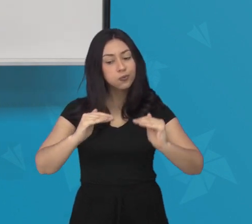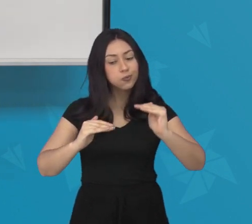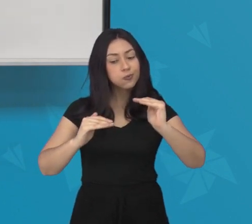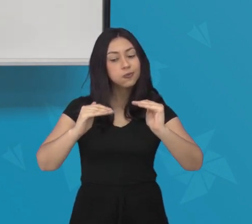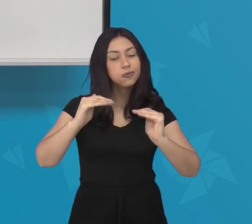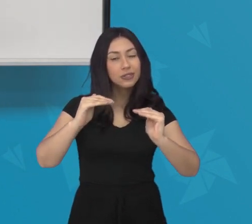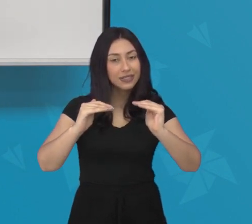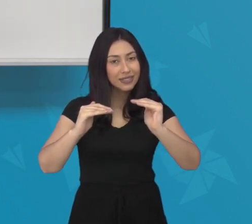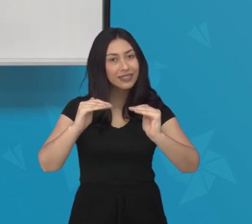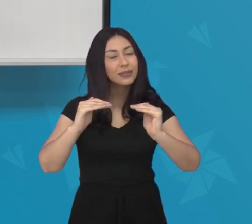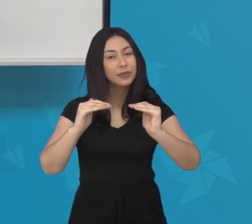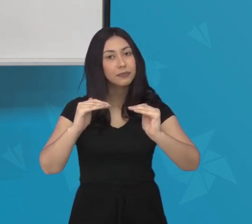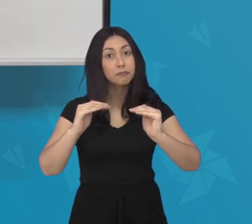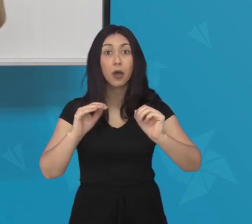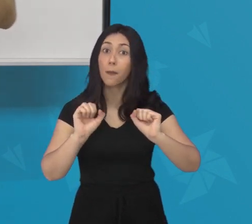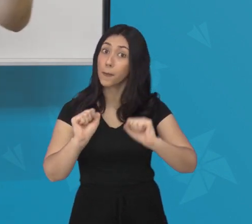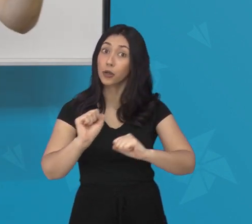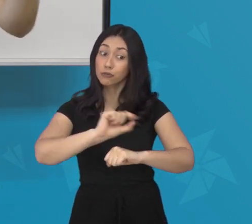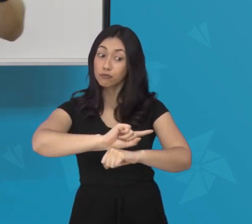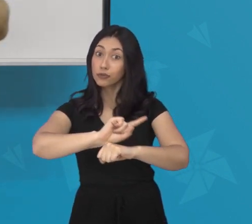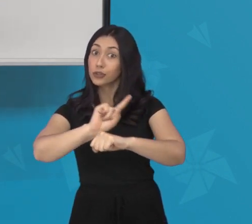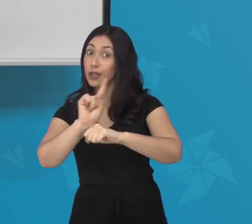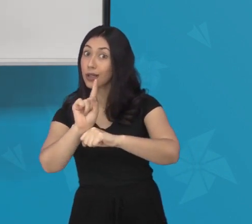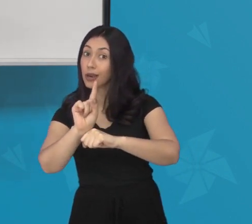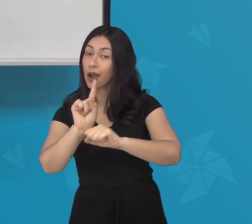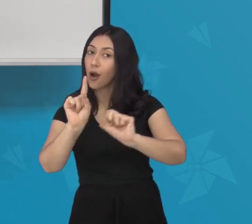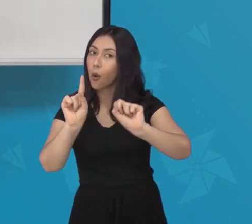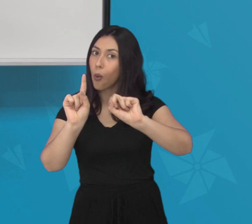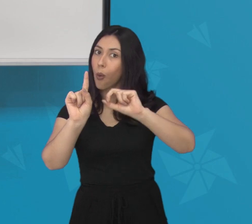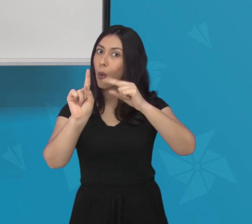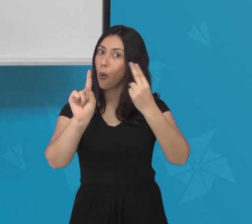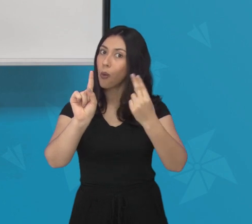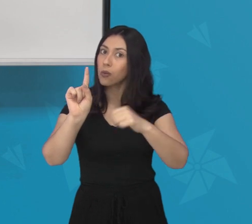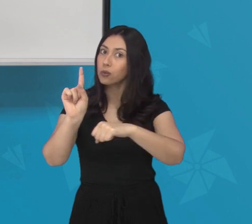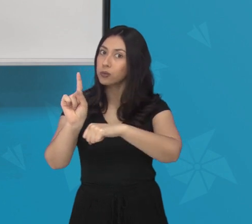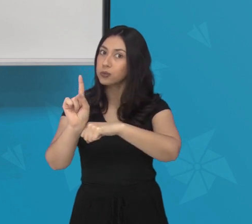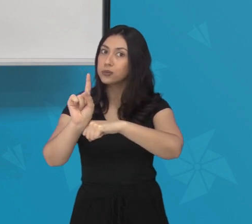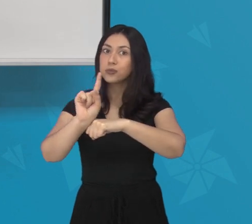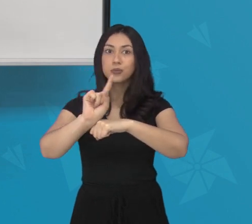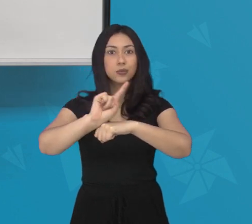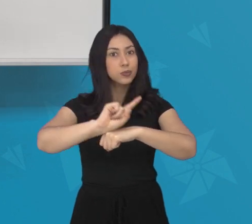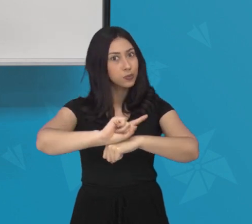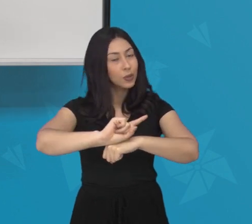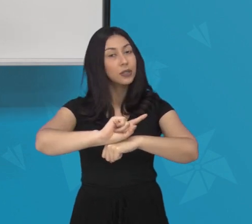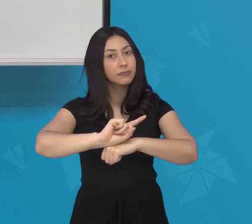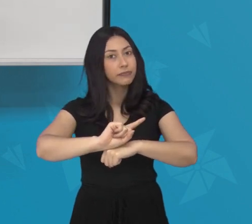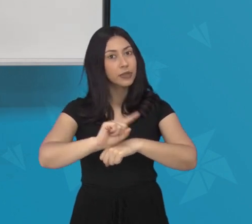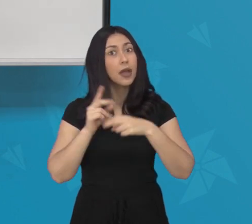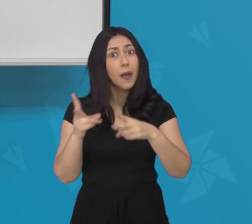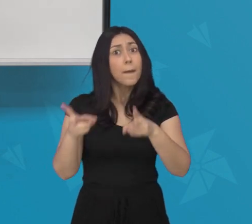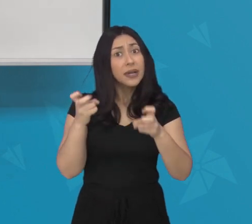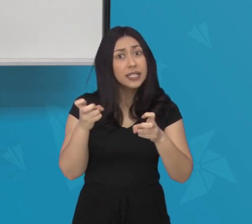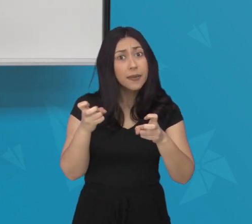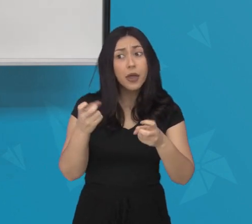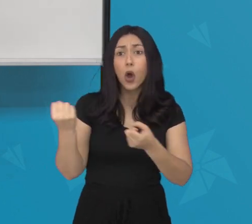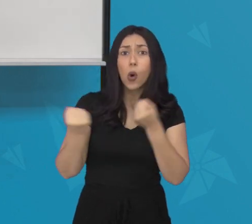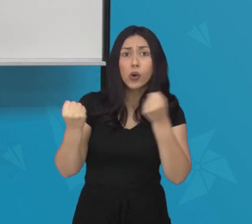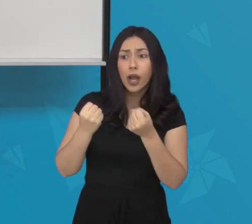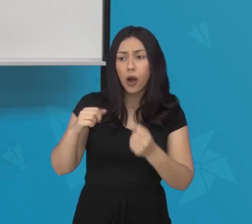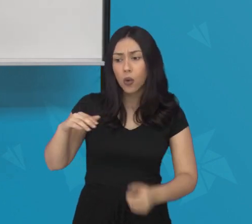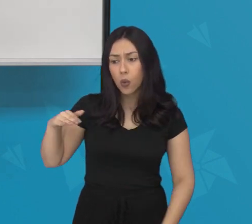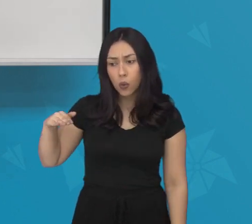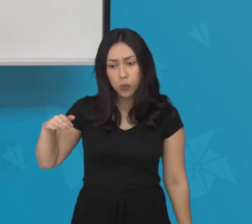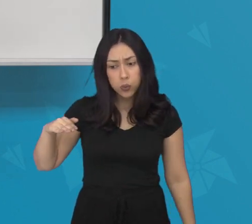e frear um corpo, ele é bem macro. É fácil da gente enxergar um carro acelerando, um objeto parando